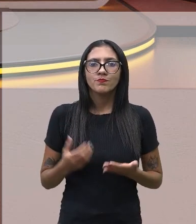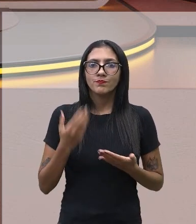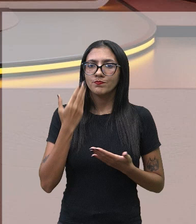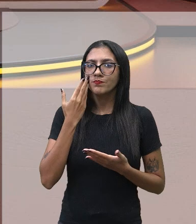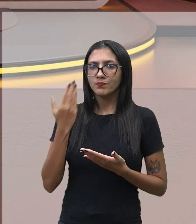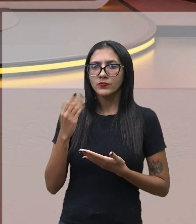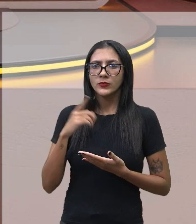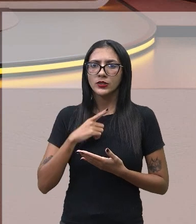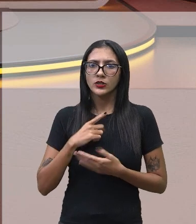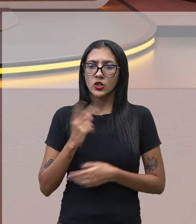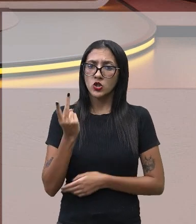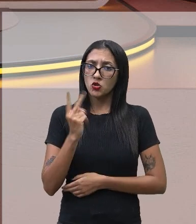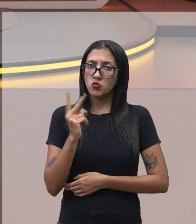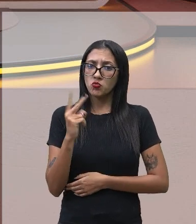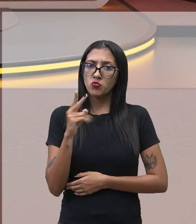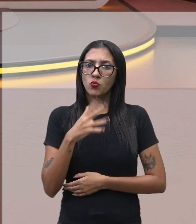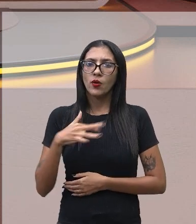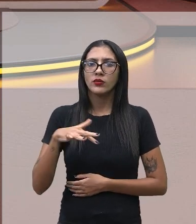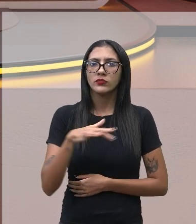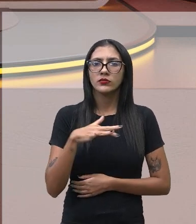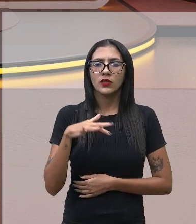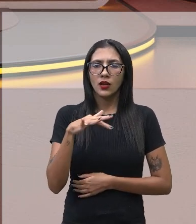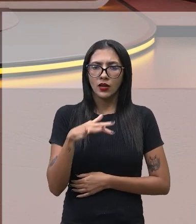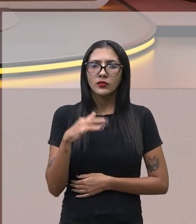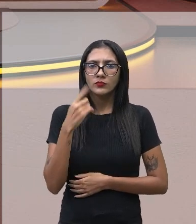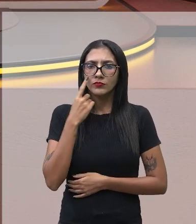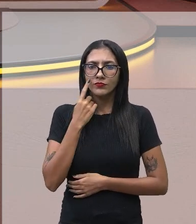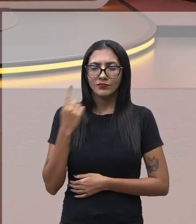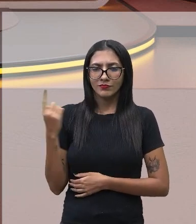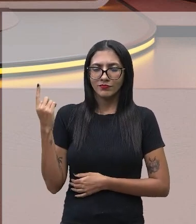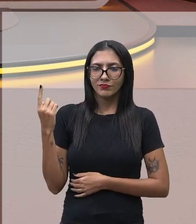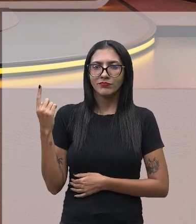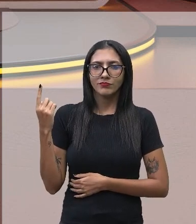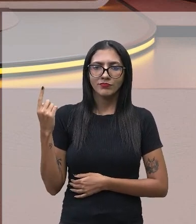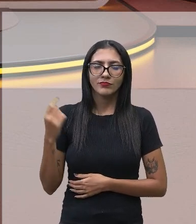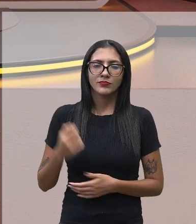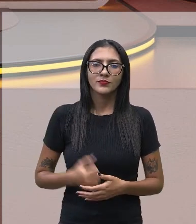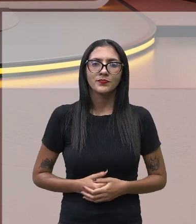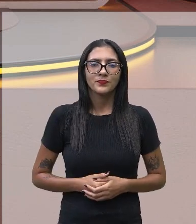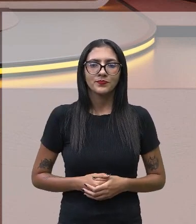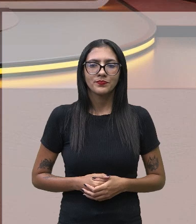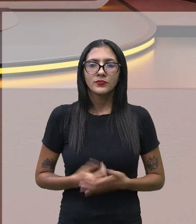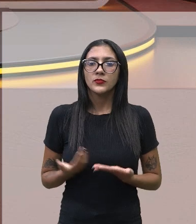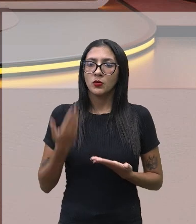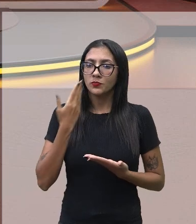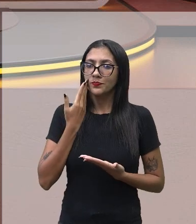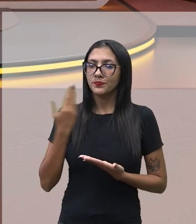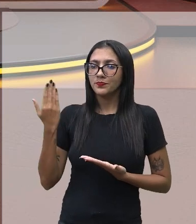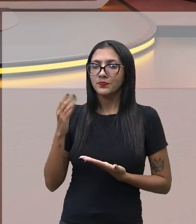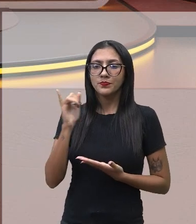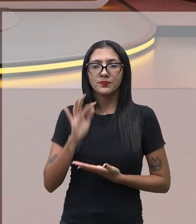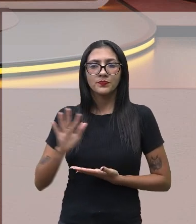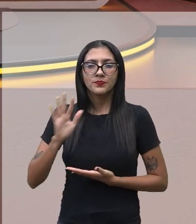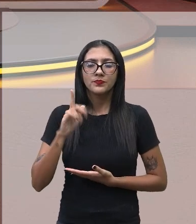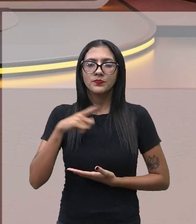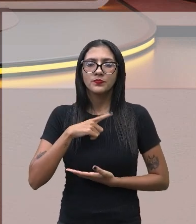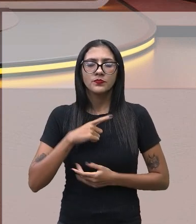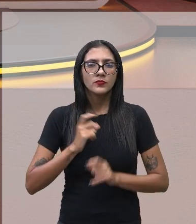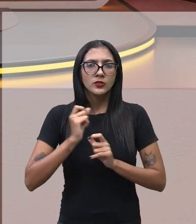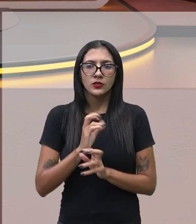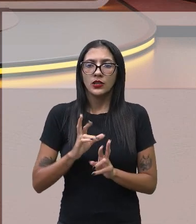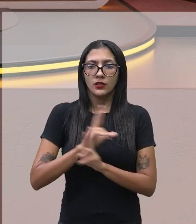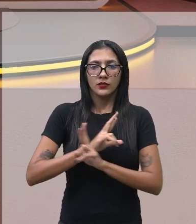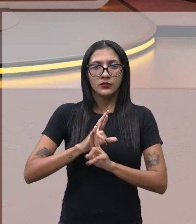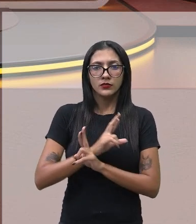duas áreas que são preservadas, não é isso? Uma mais embaixo, outra mais em cima, e a gente vê que há uma ligação também